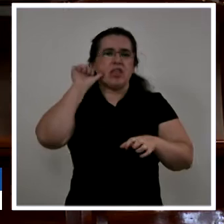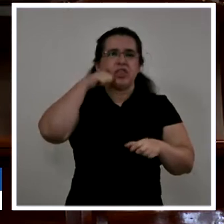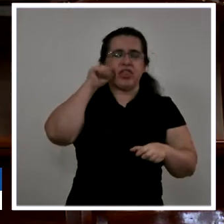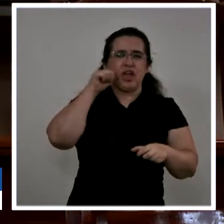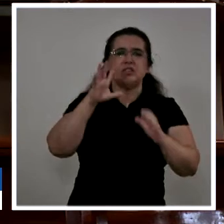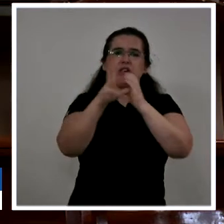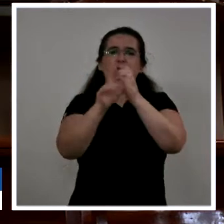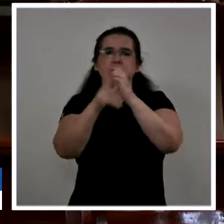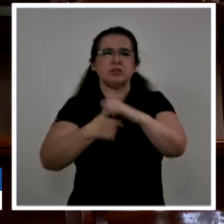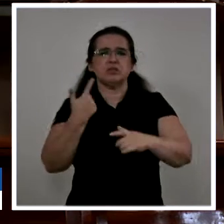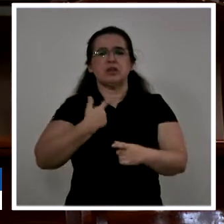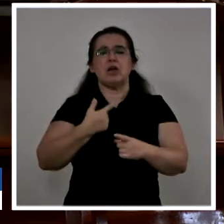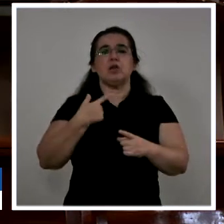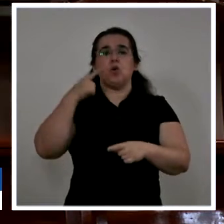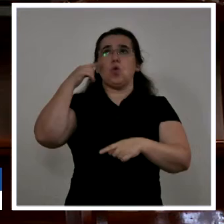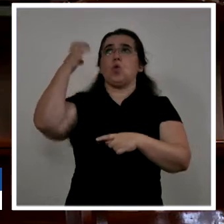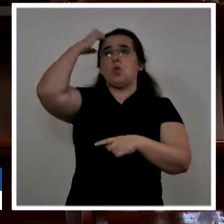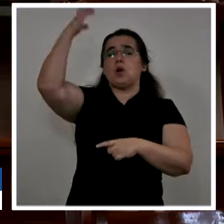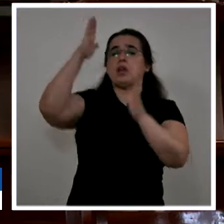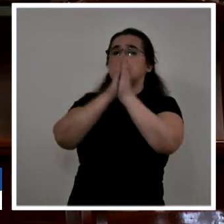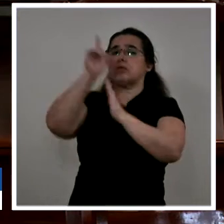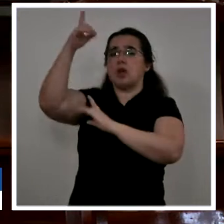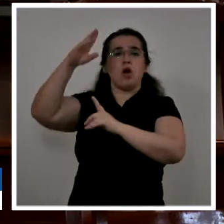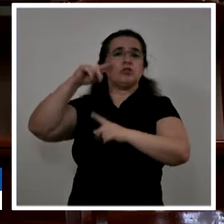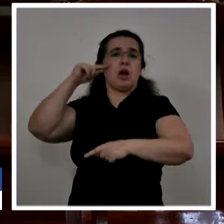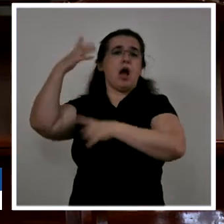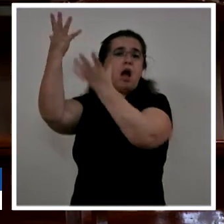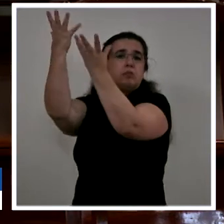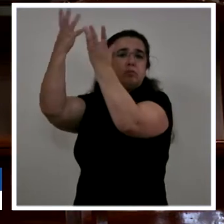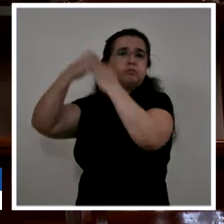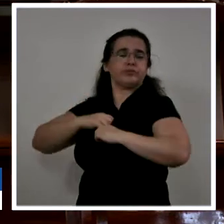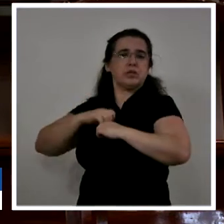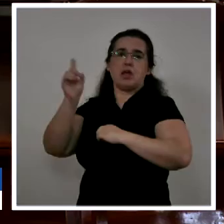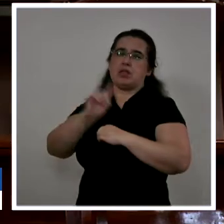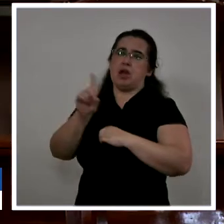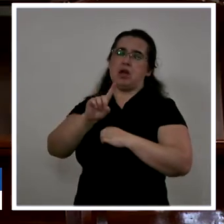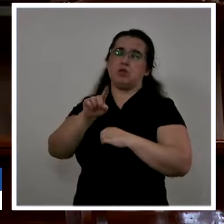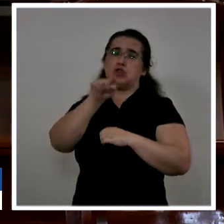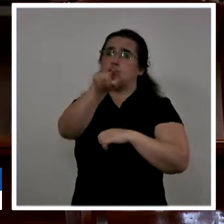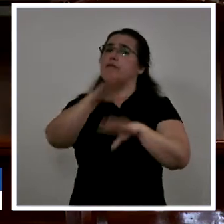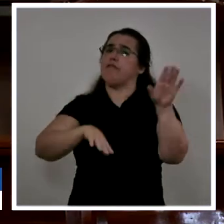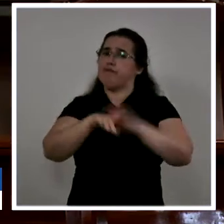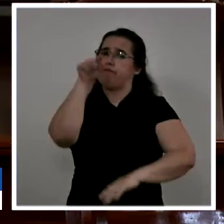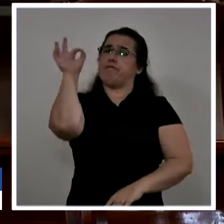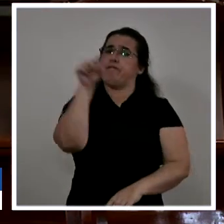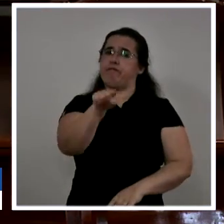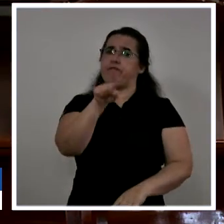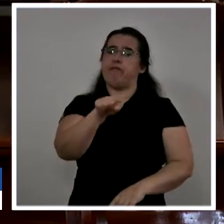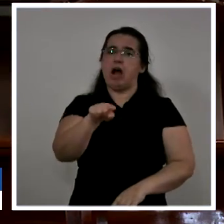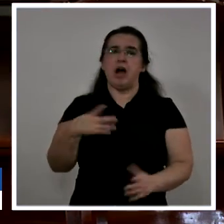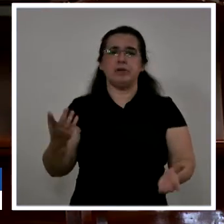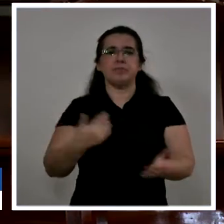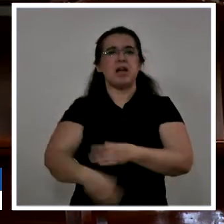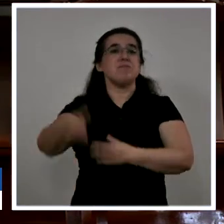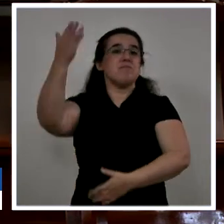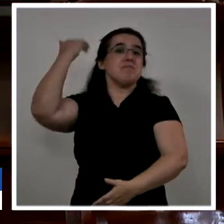nem roubadores herdarão o reino de Deus, e tais fostes alguns de vós. Past tense. Passado. You